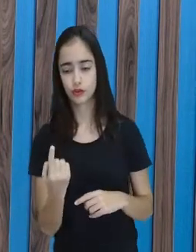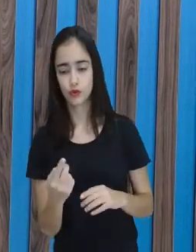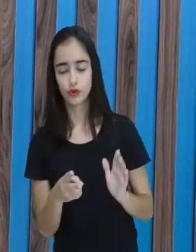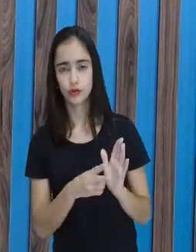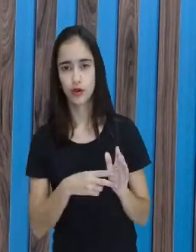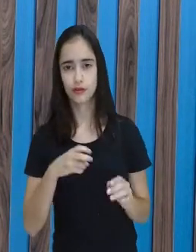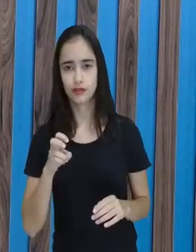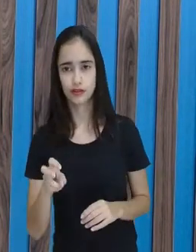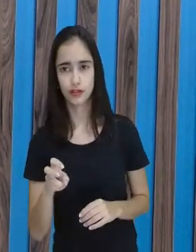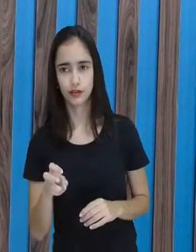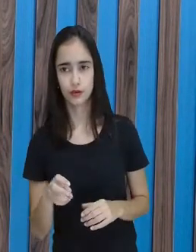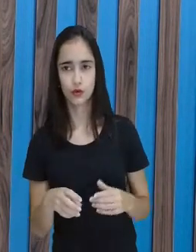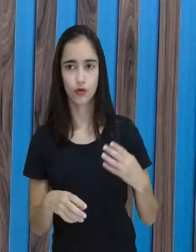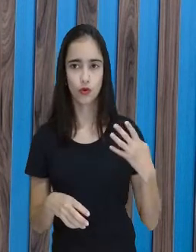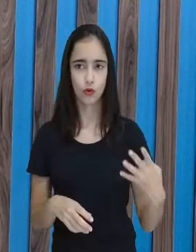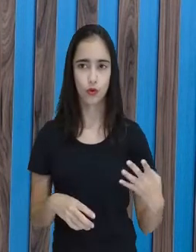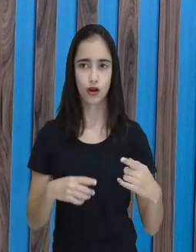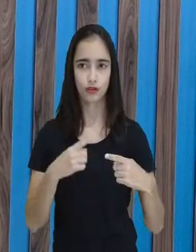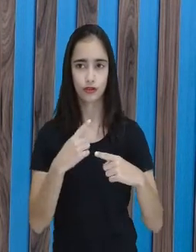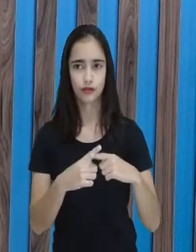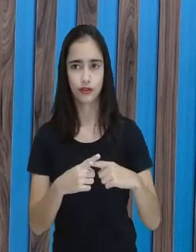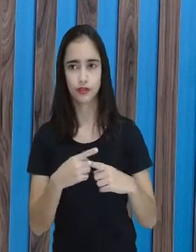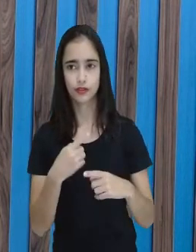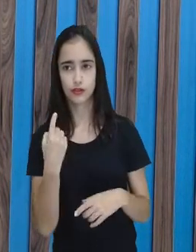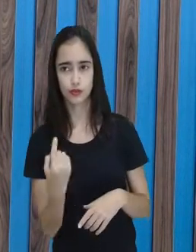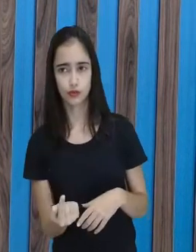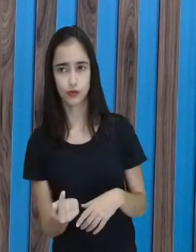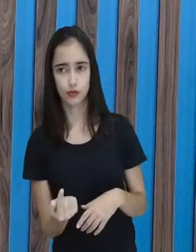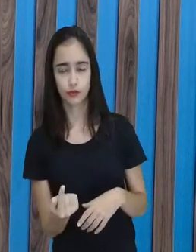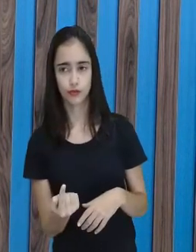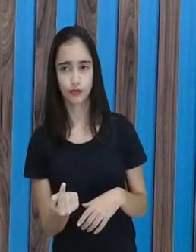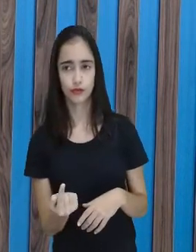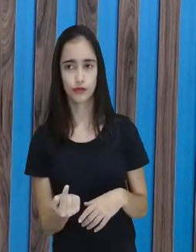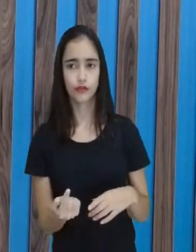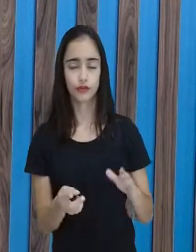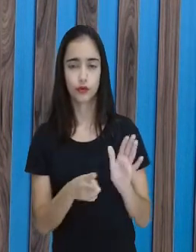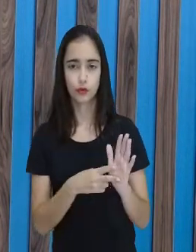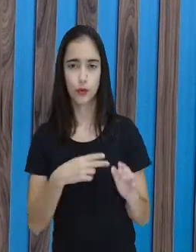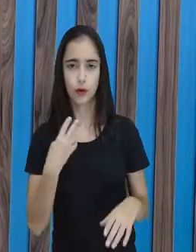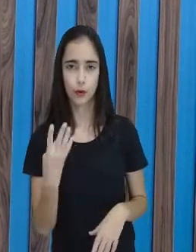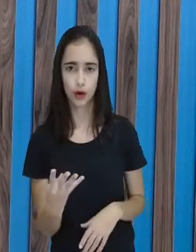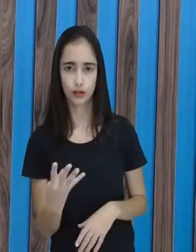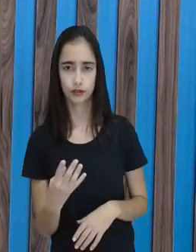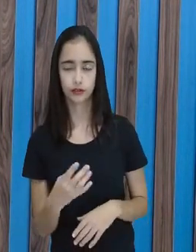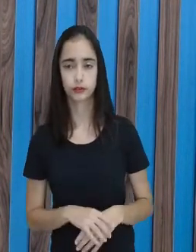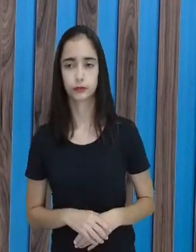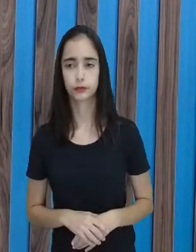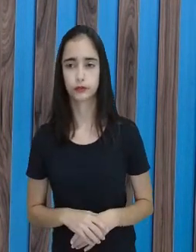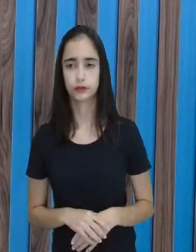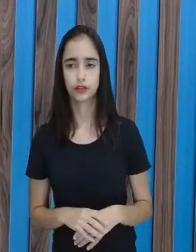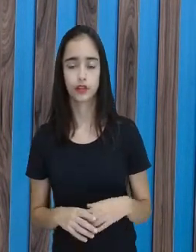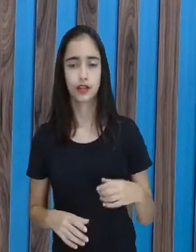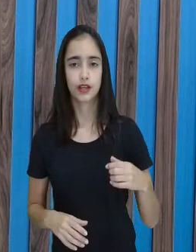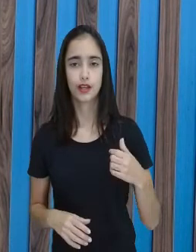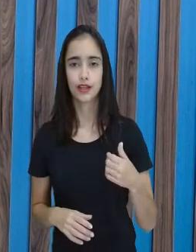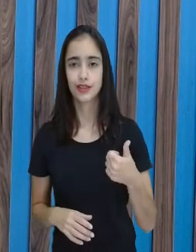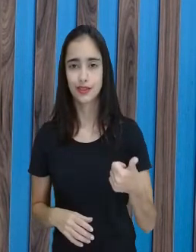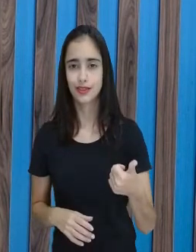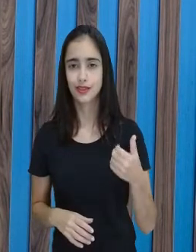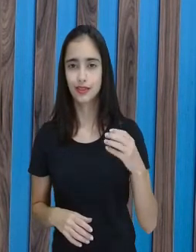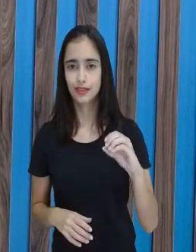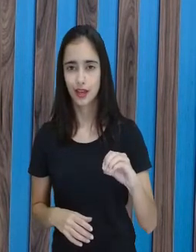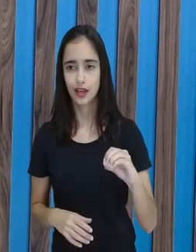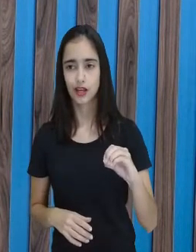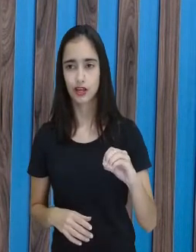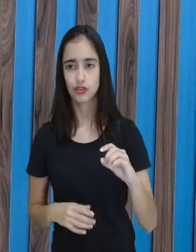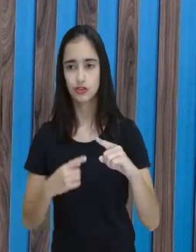coisa aqui nesse 260, considera 1. 4 vezes 1, 4. Aqui a gente também